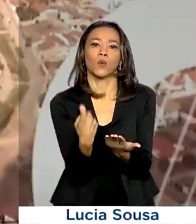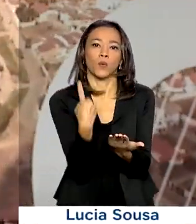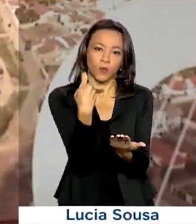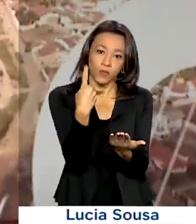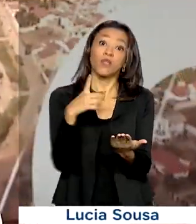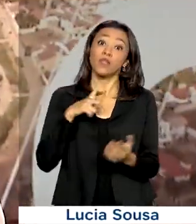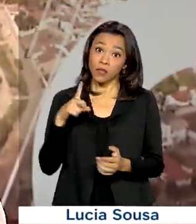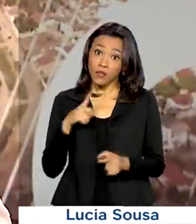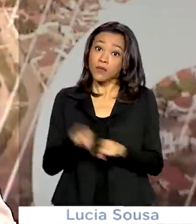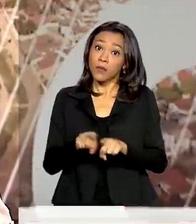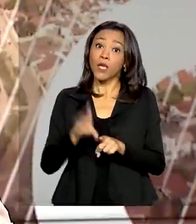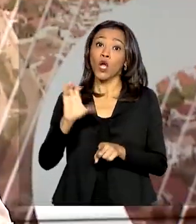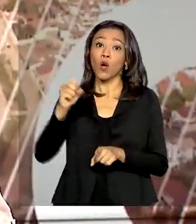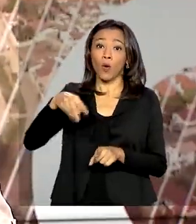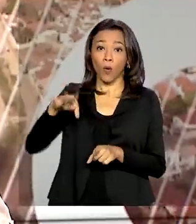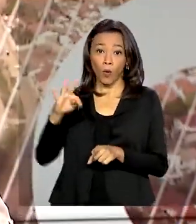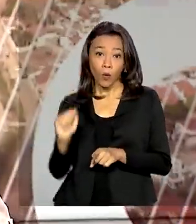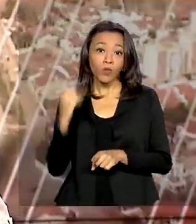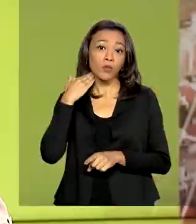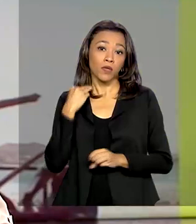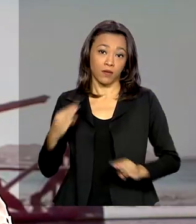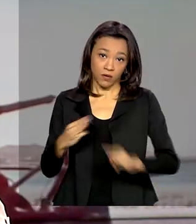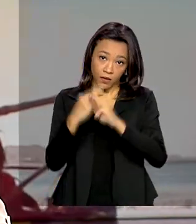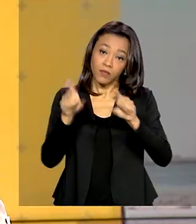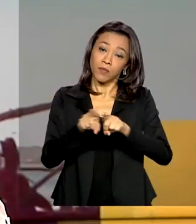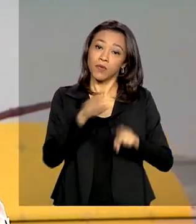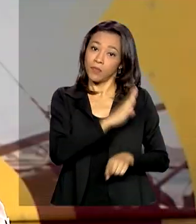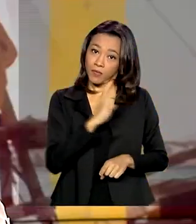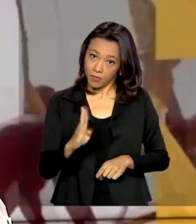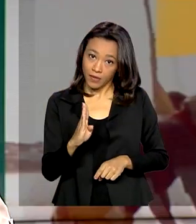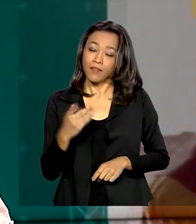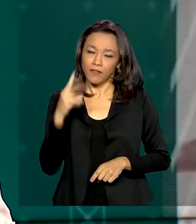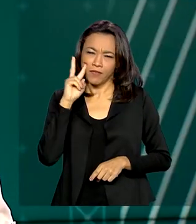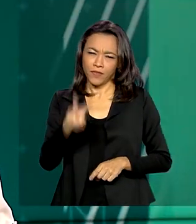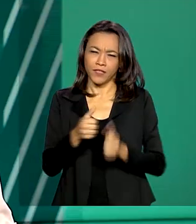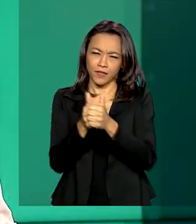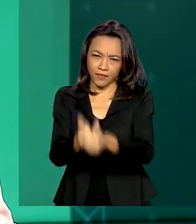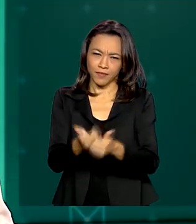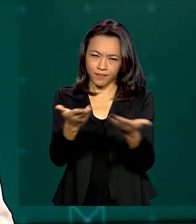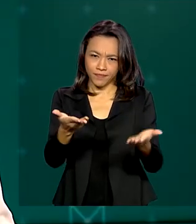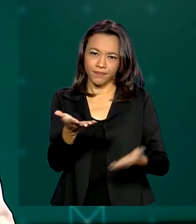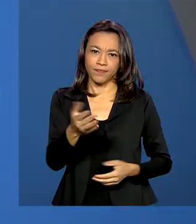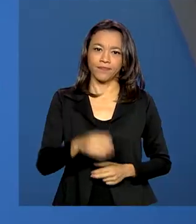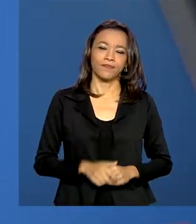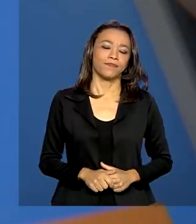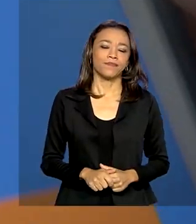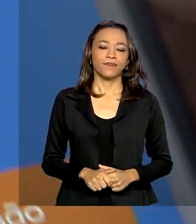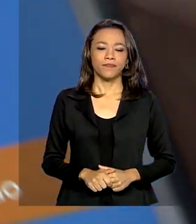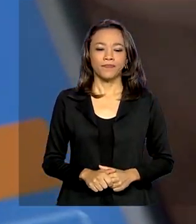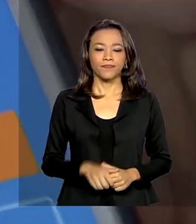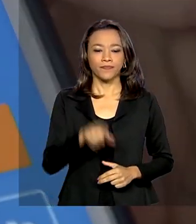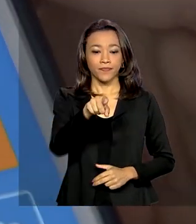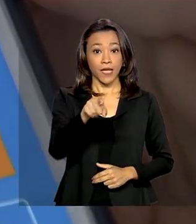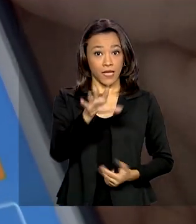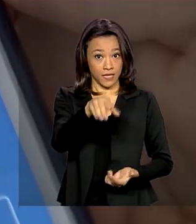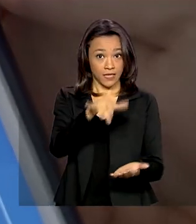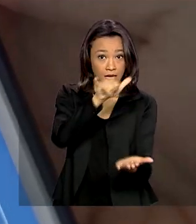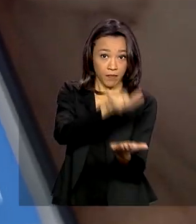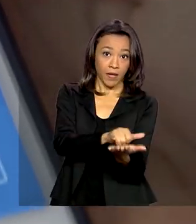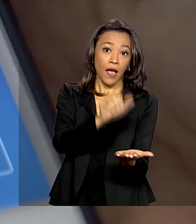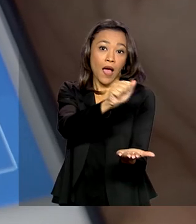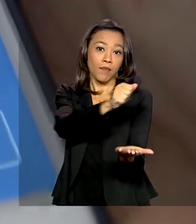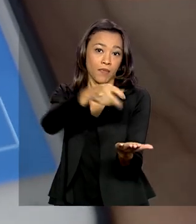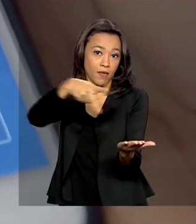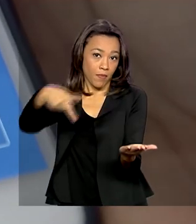tem conta na caixa e banco do brasil veja os detalhes agora na reportagem de márcia fernandes e o aplicativo